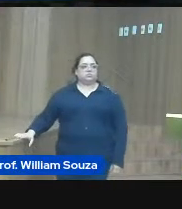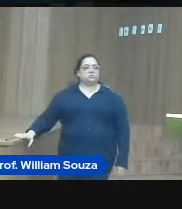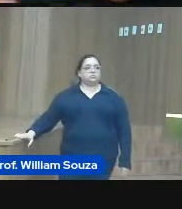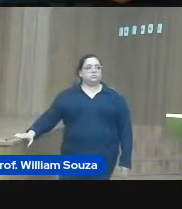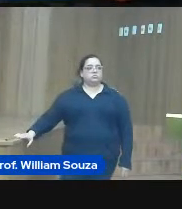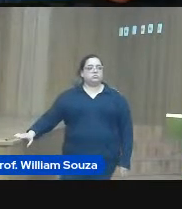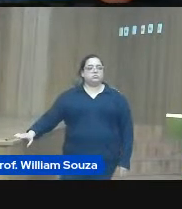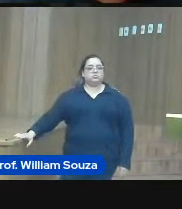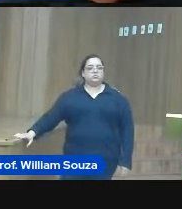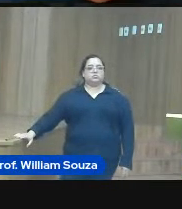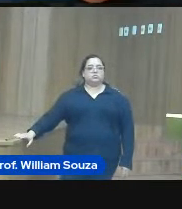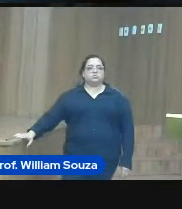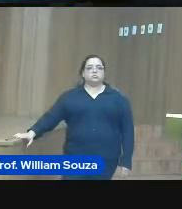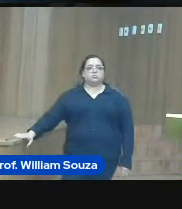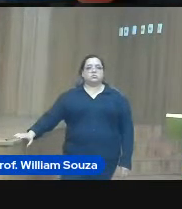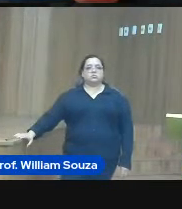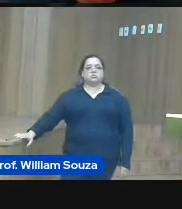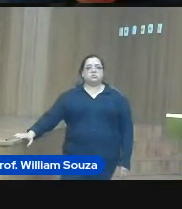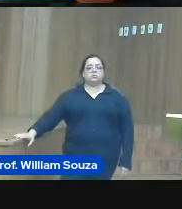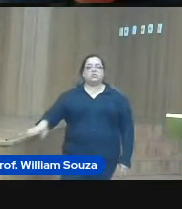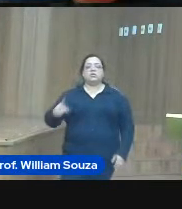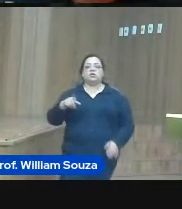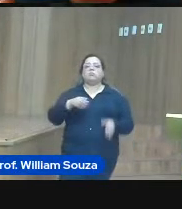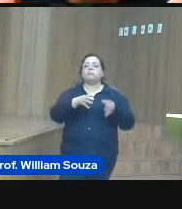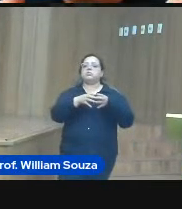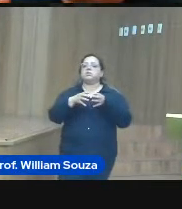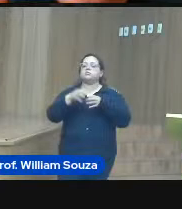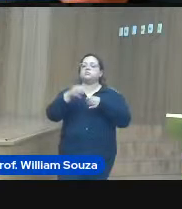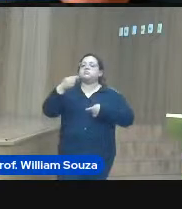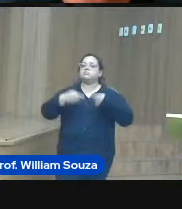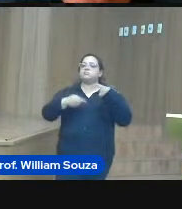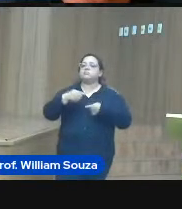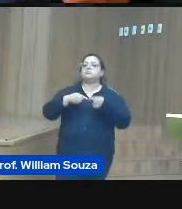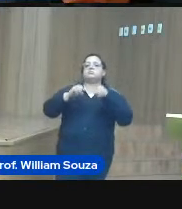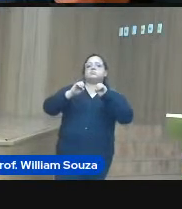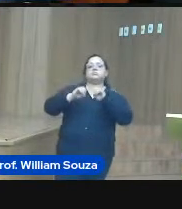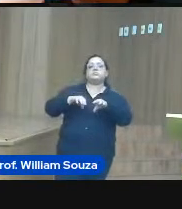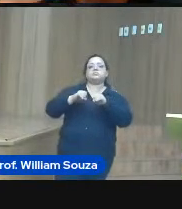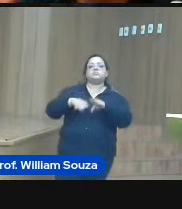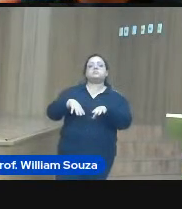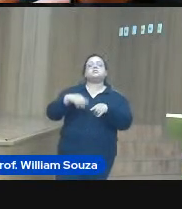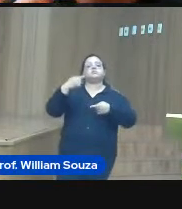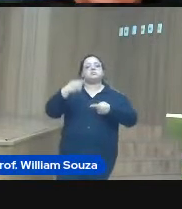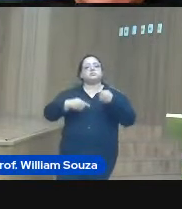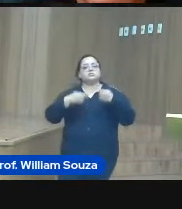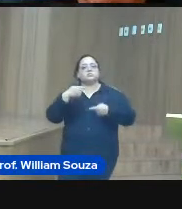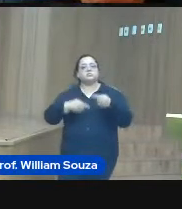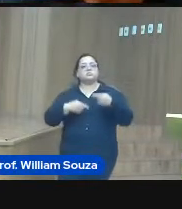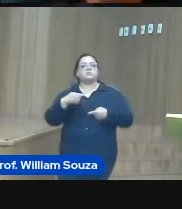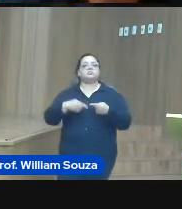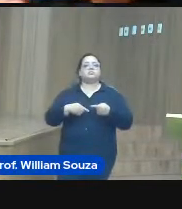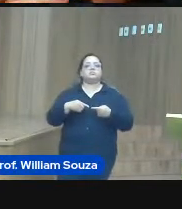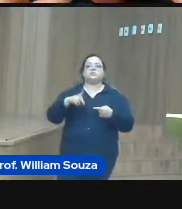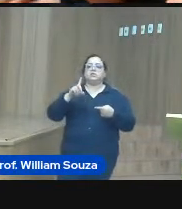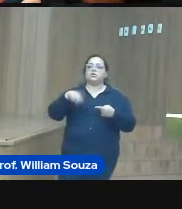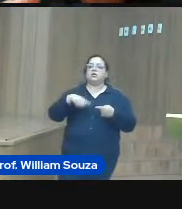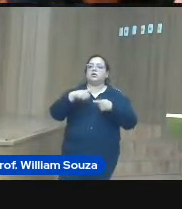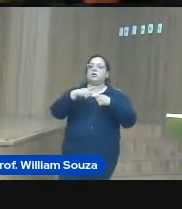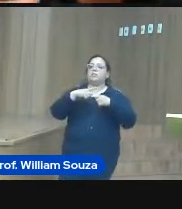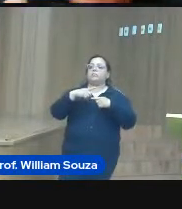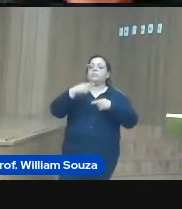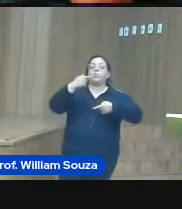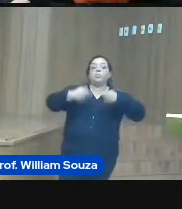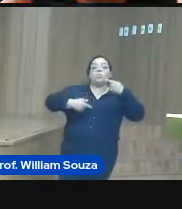falando de partido político. Educação tem política. Eu não estou falando de política partidária. Eu estou falando de política